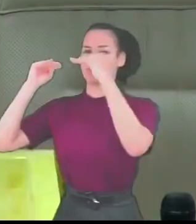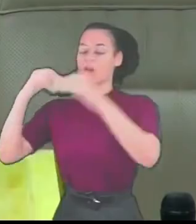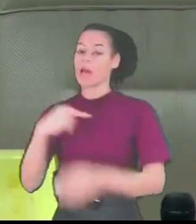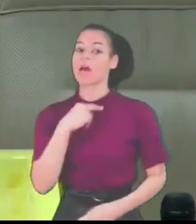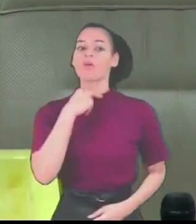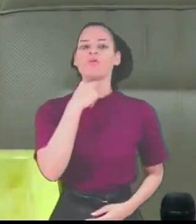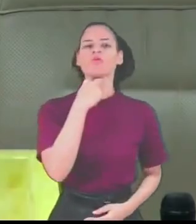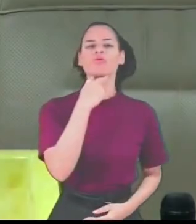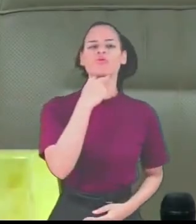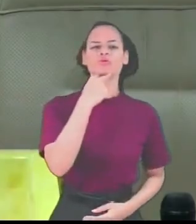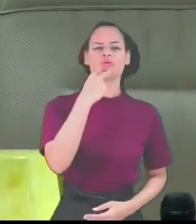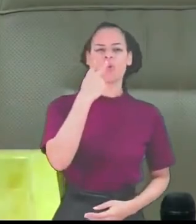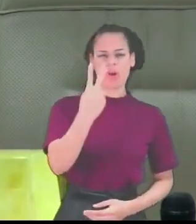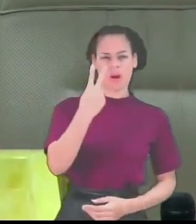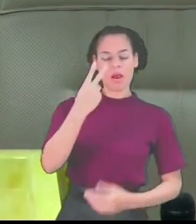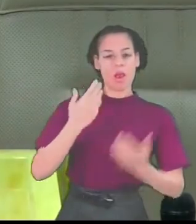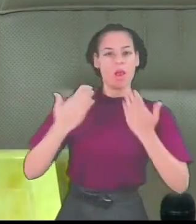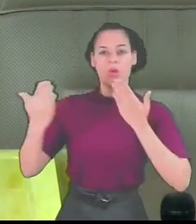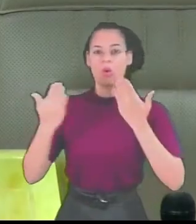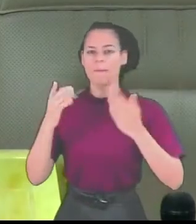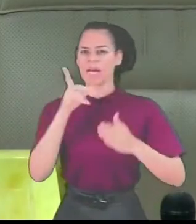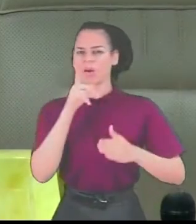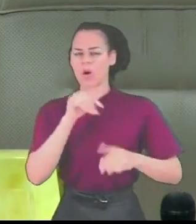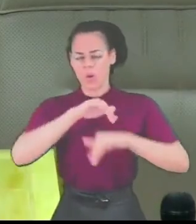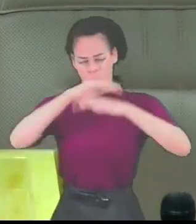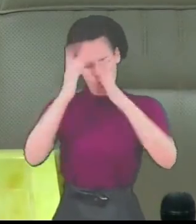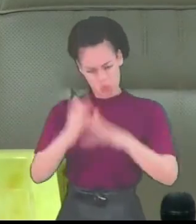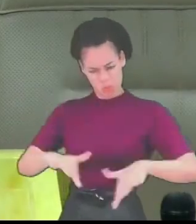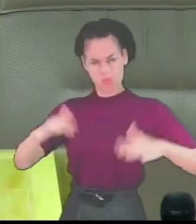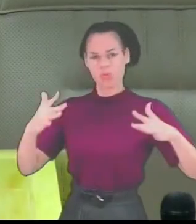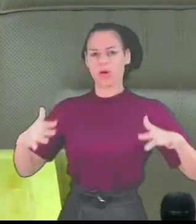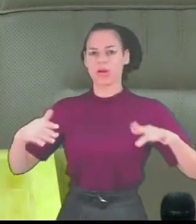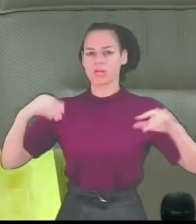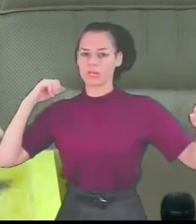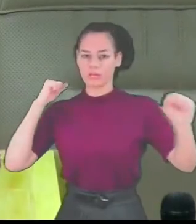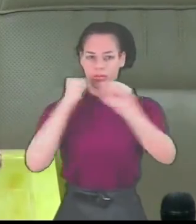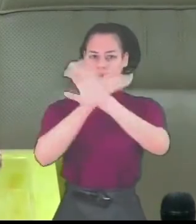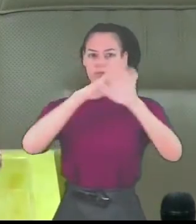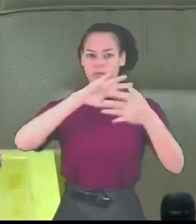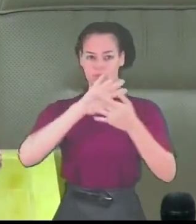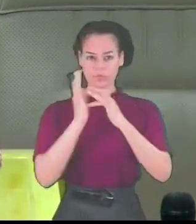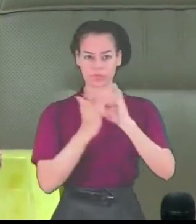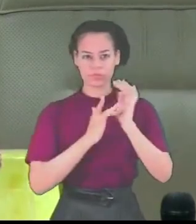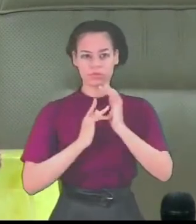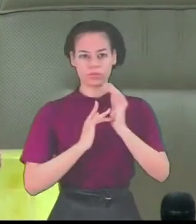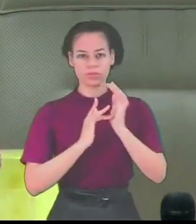voz é a voz como de muitas águas glórias a Jesus